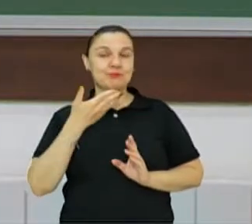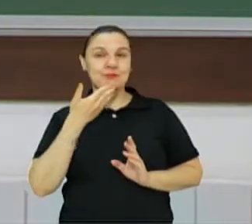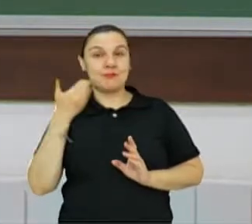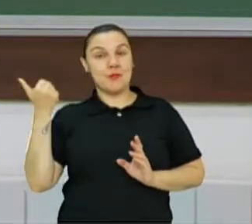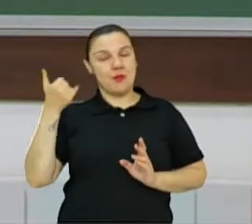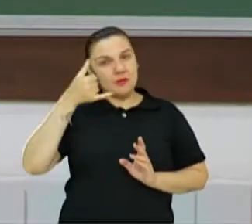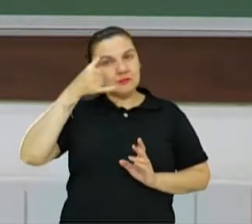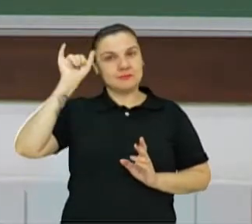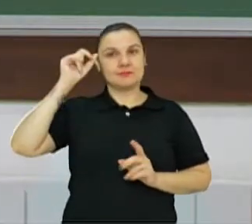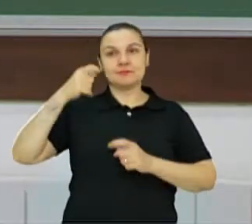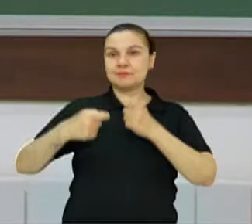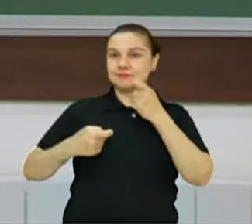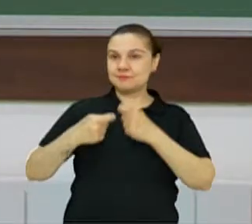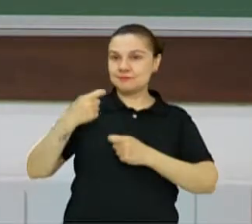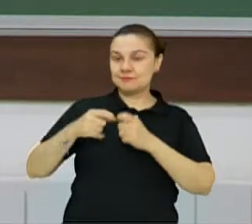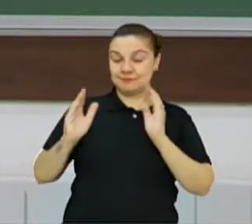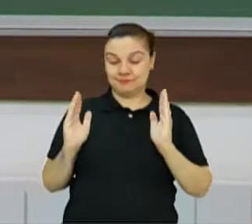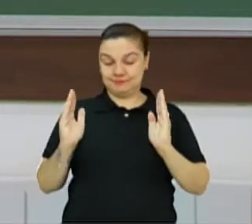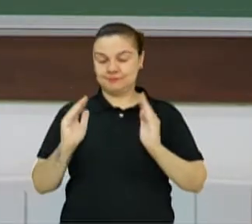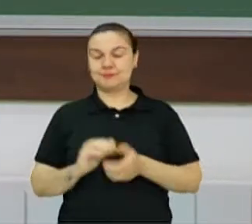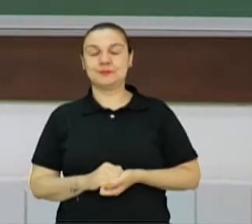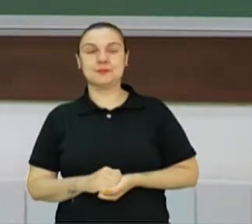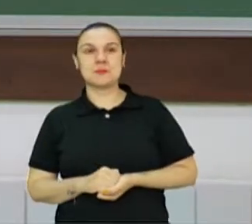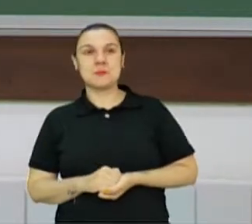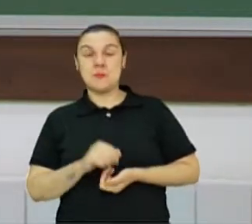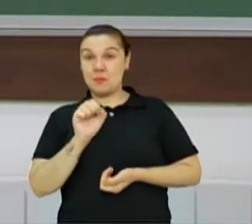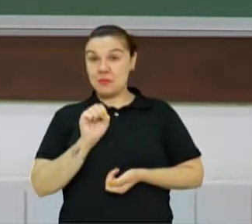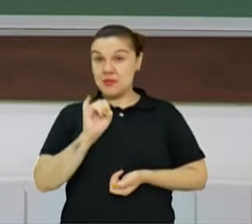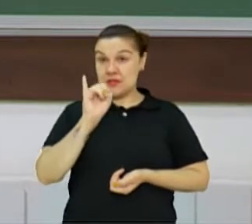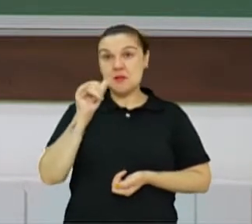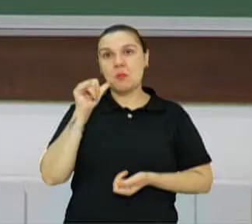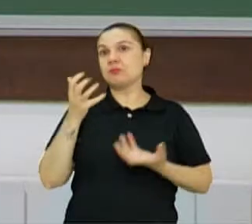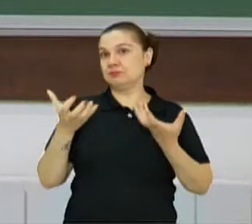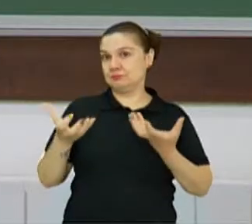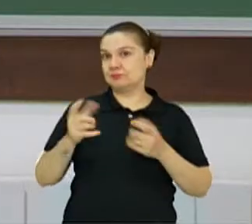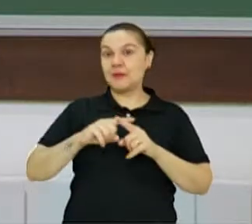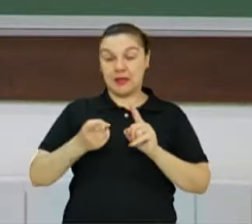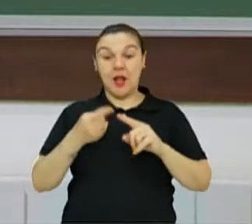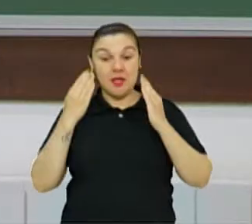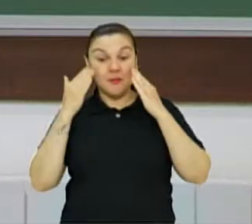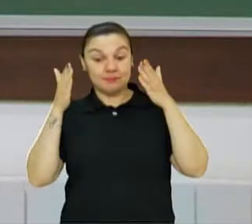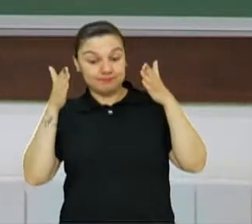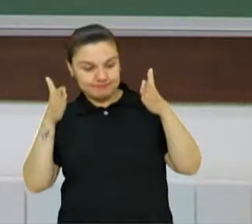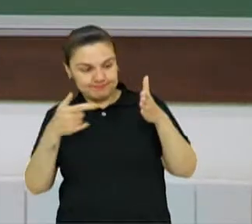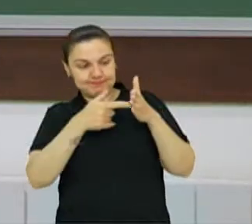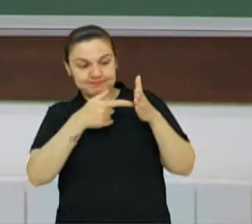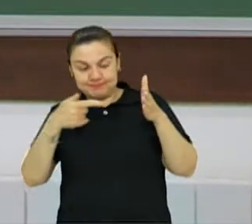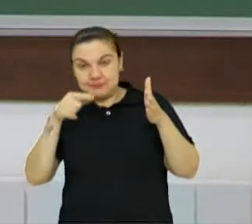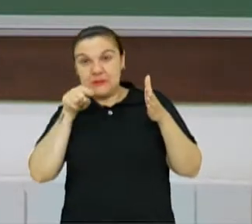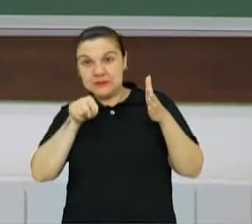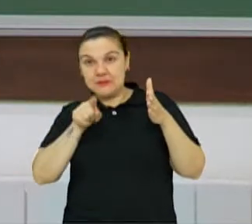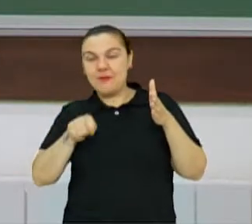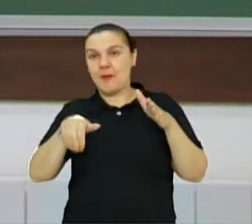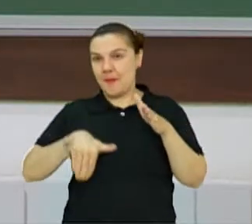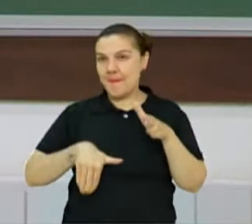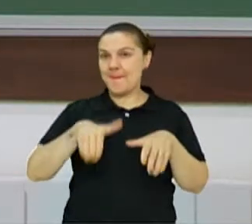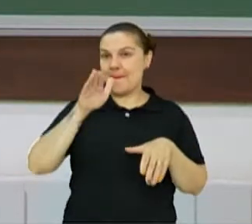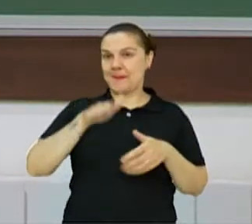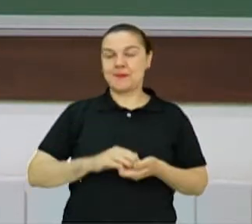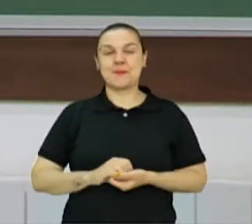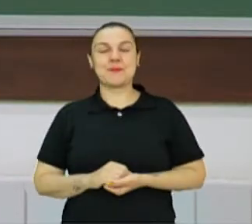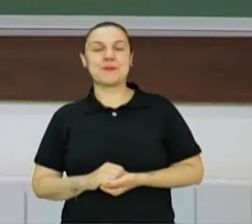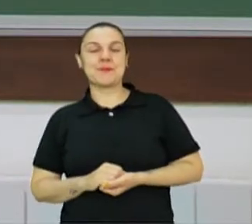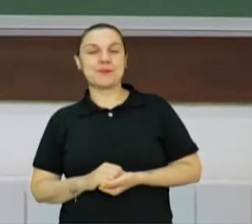evitar a relação naquele período. Se a mulher quer engravidar, ela sabe que naquela semana, né, as chances são maiores,